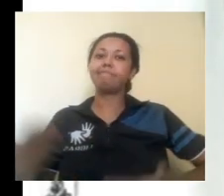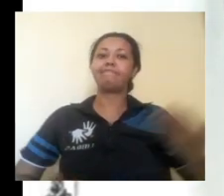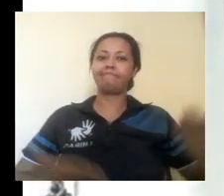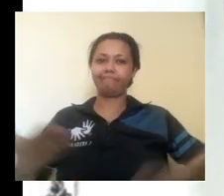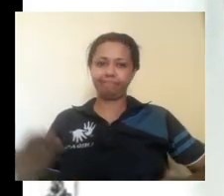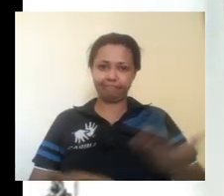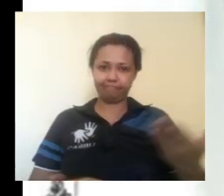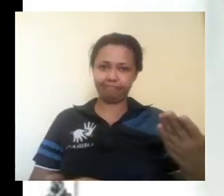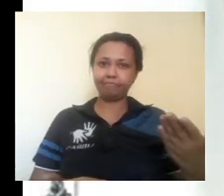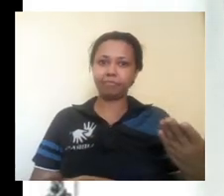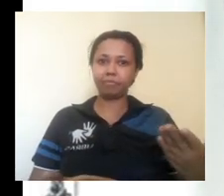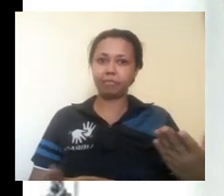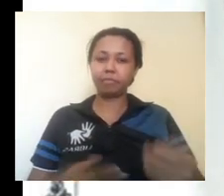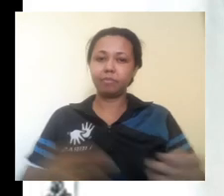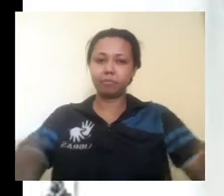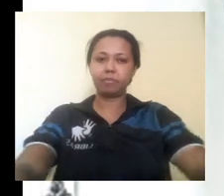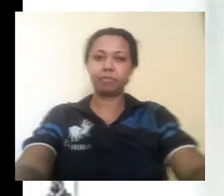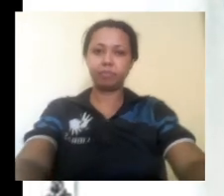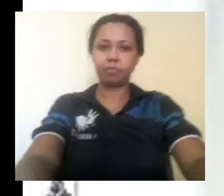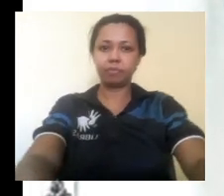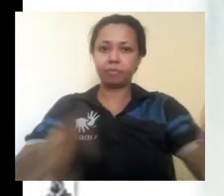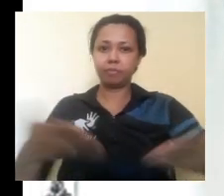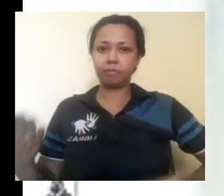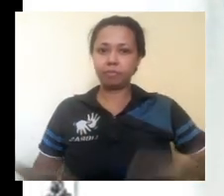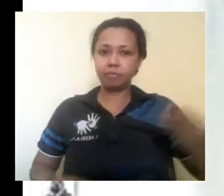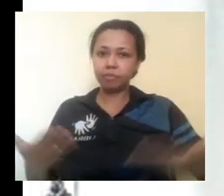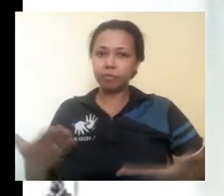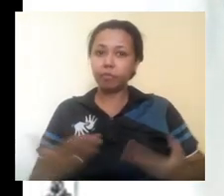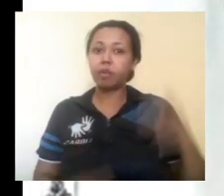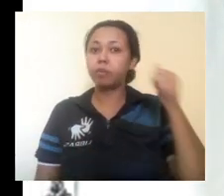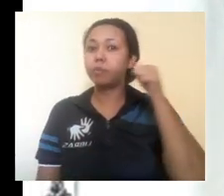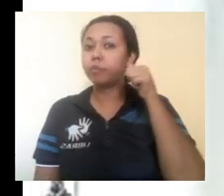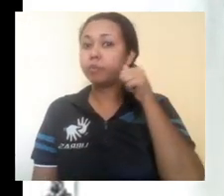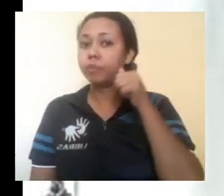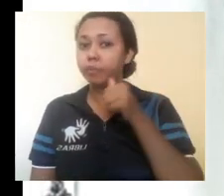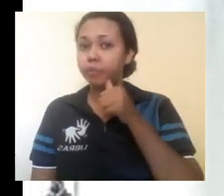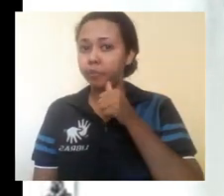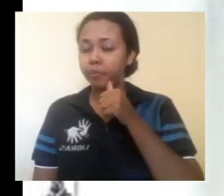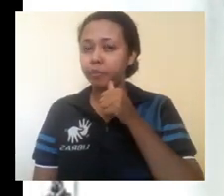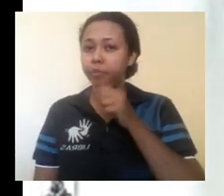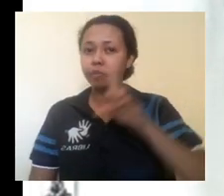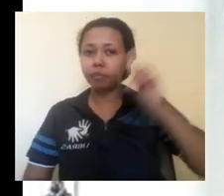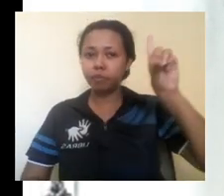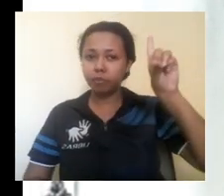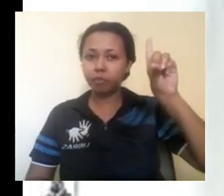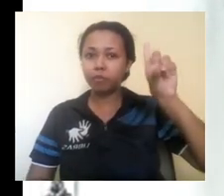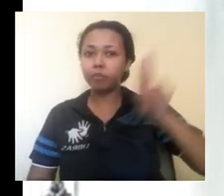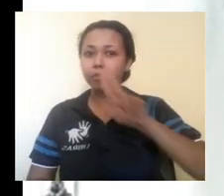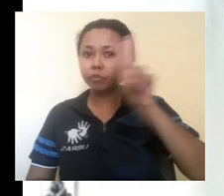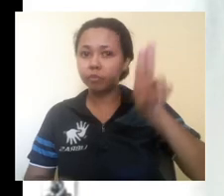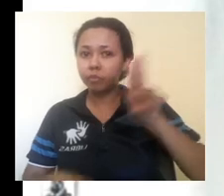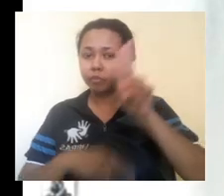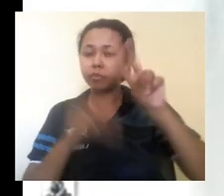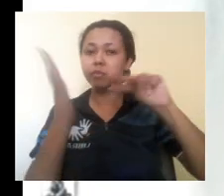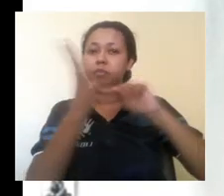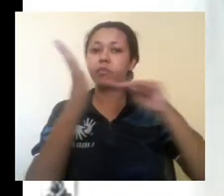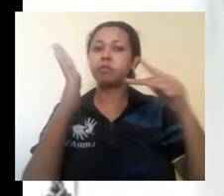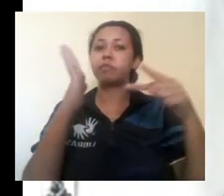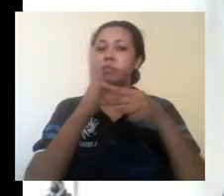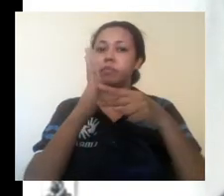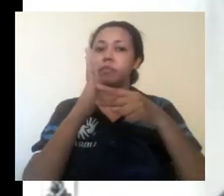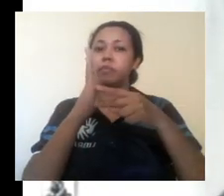mulher que Deus utiliza é falar de uma mulher que tem serventia no reino de Deus, que tem utilidade no reino